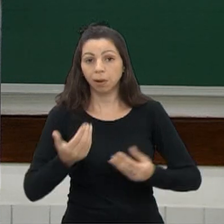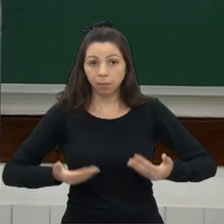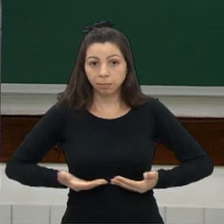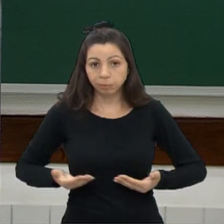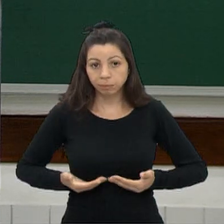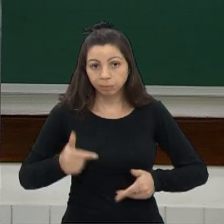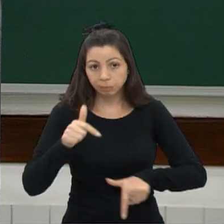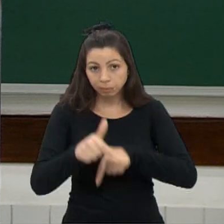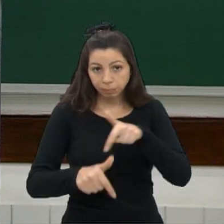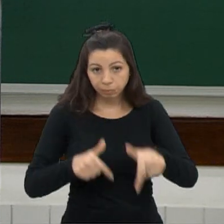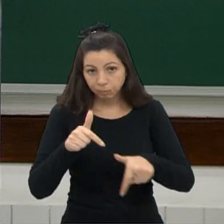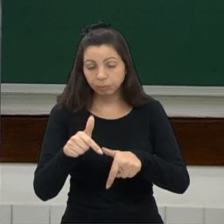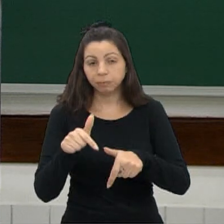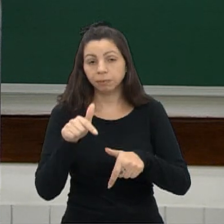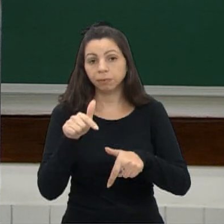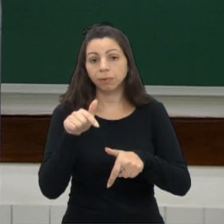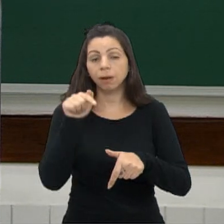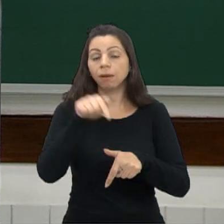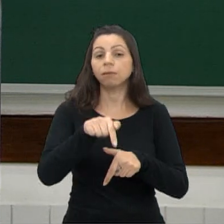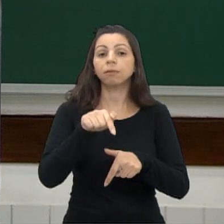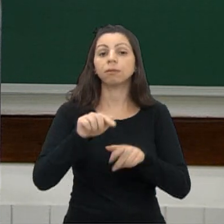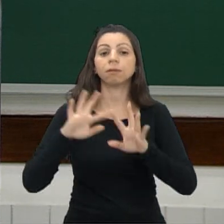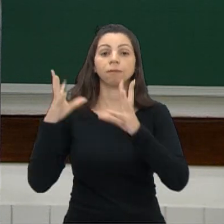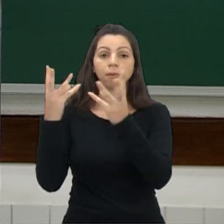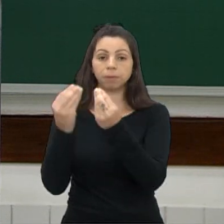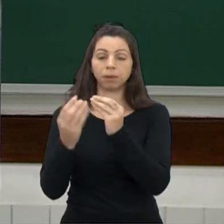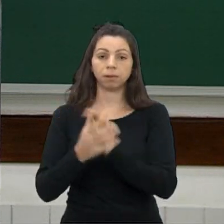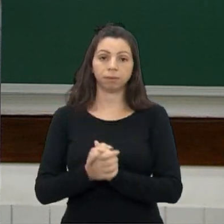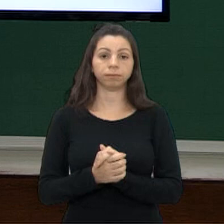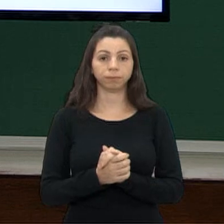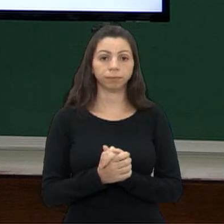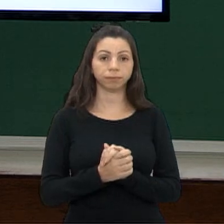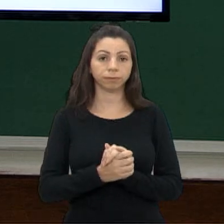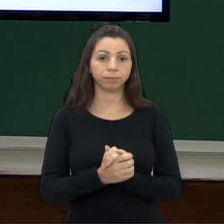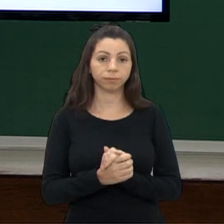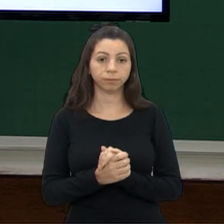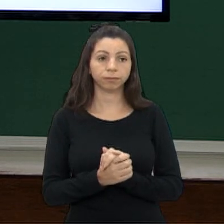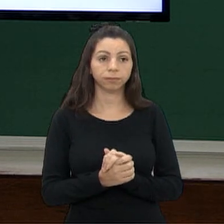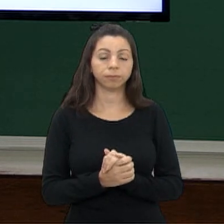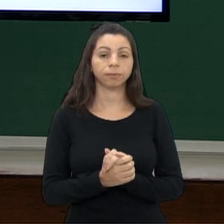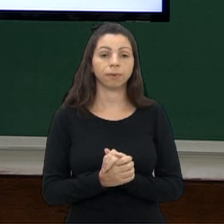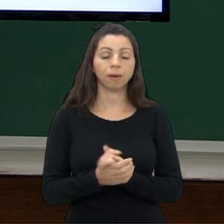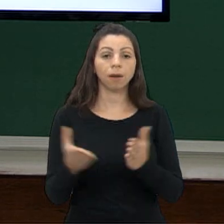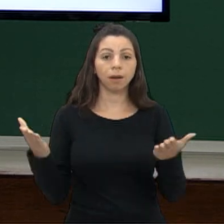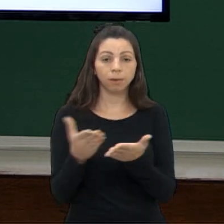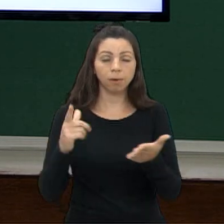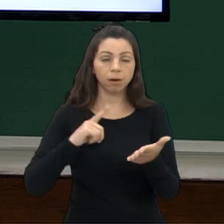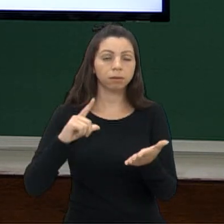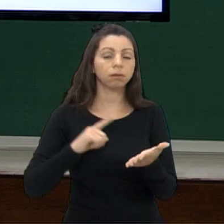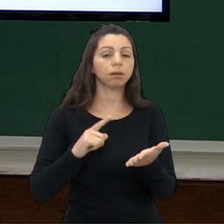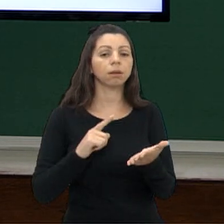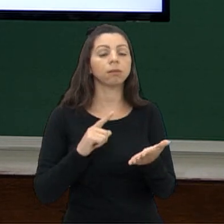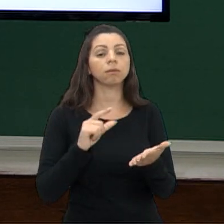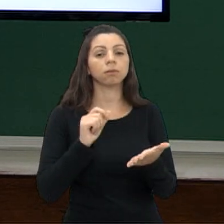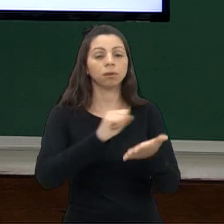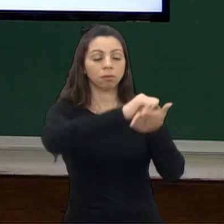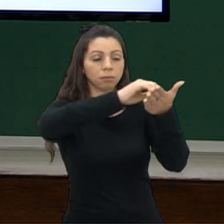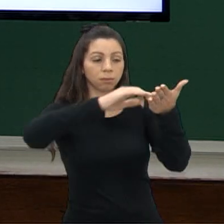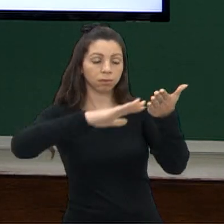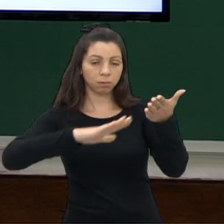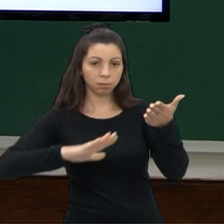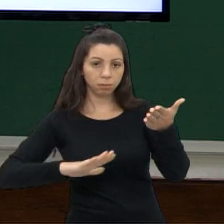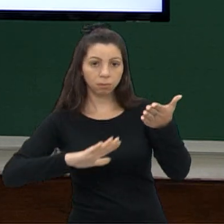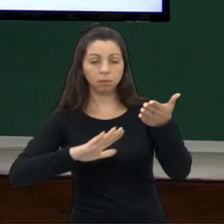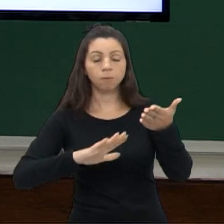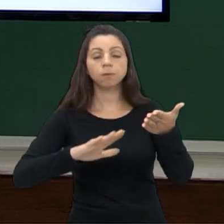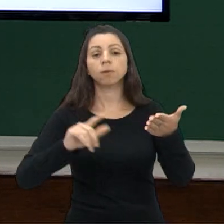a história, porque eu tenho algumas afirmações no nosso quiz, que já vamos ver agora, e você